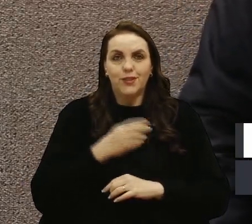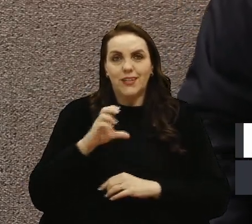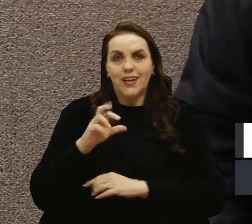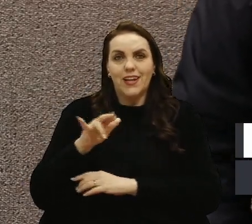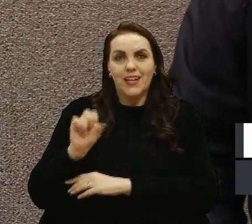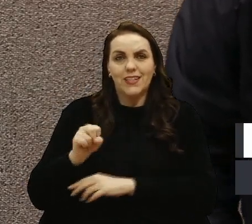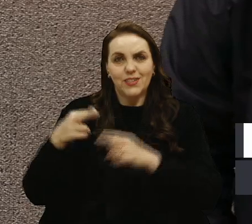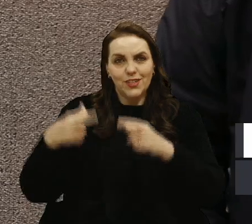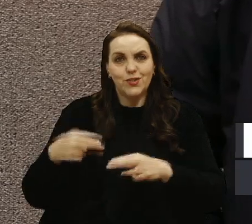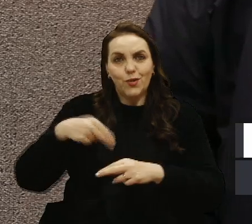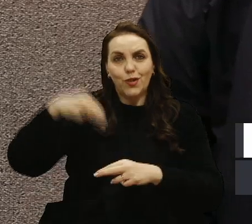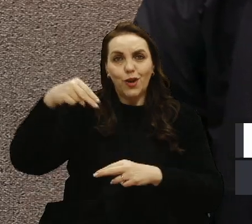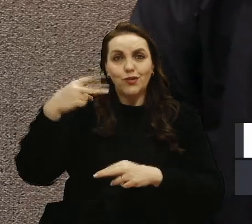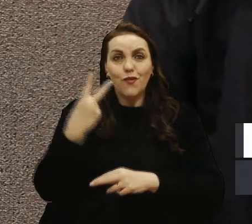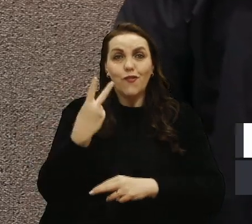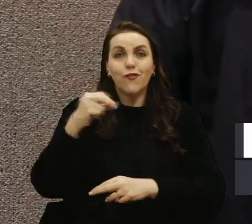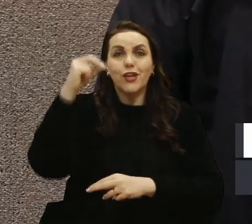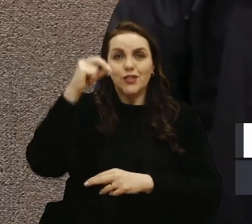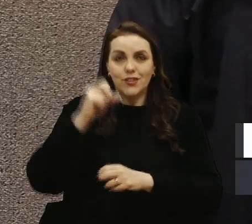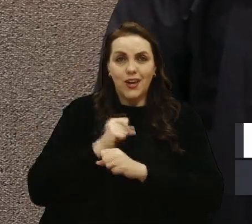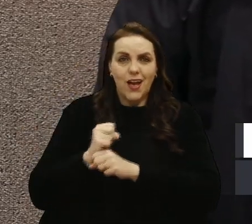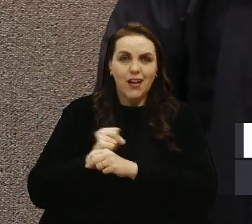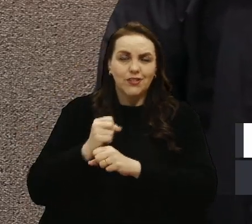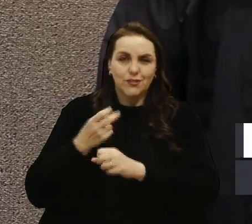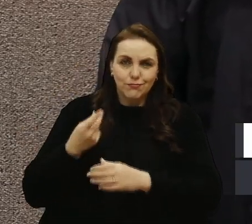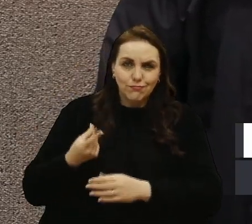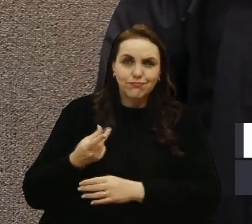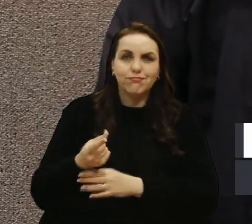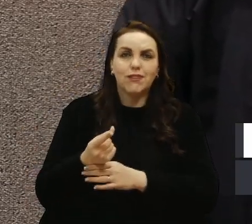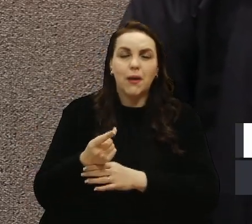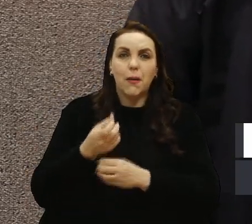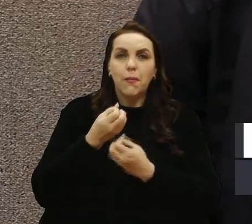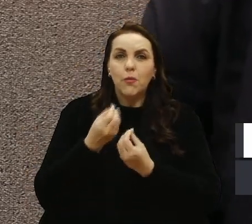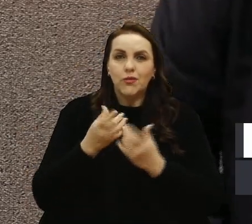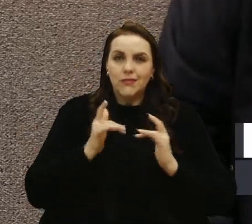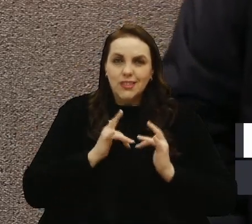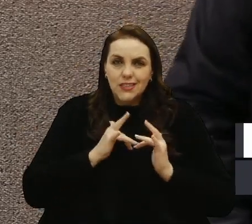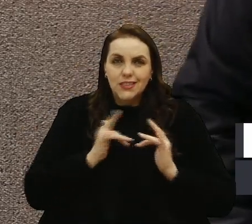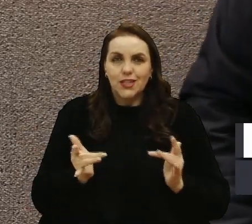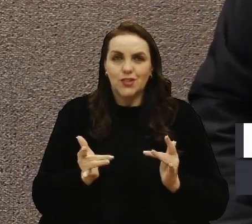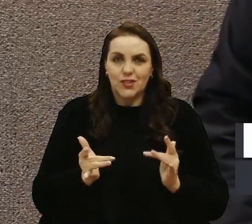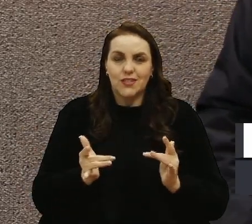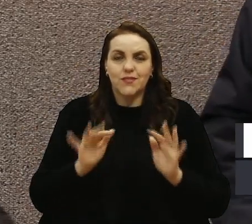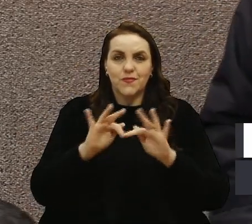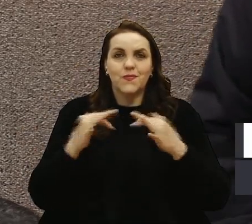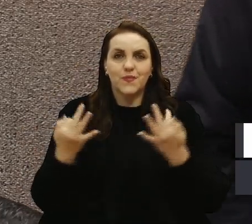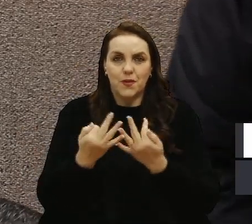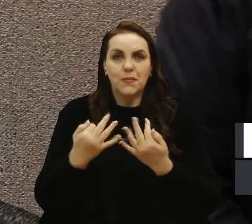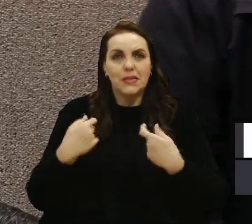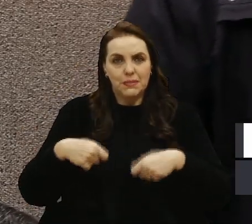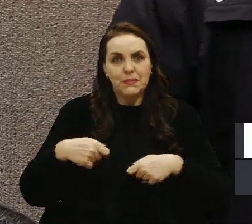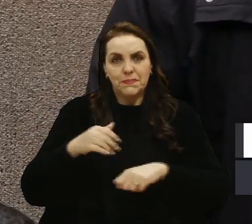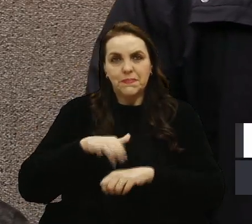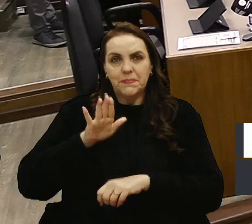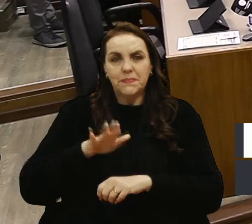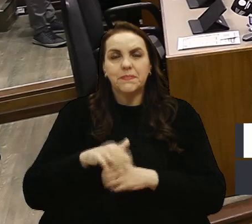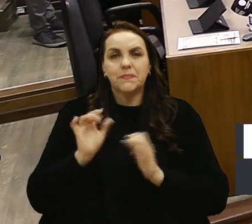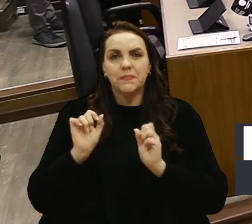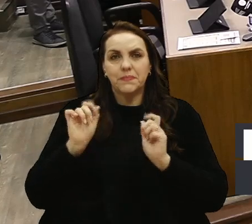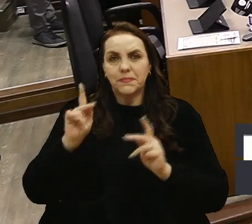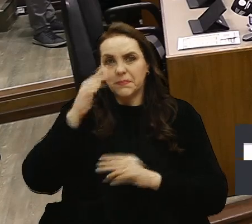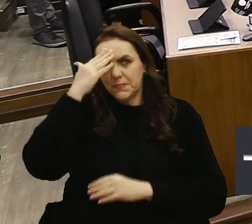Norte, 20 anos de muita, mas muita dedicação às famílias que mais precisam. Era isso, senhor